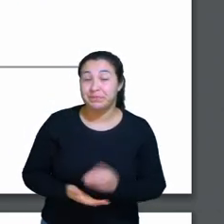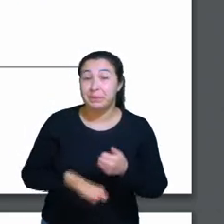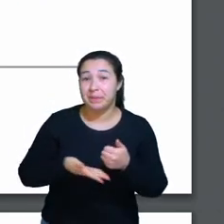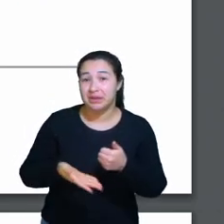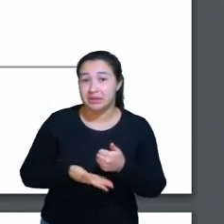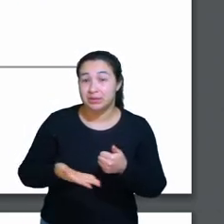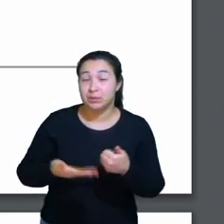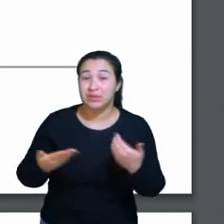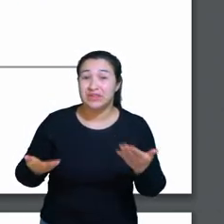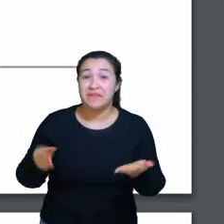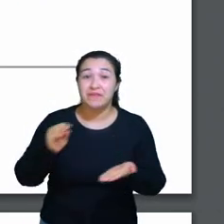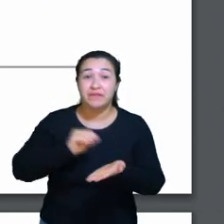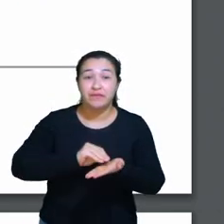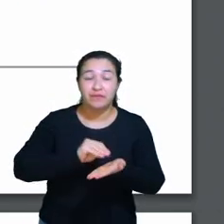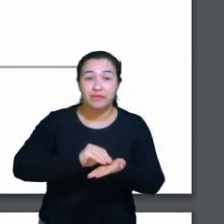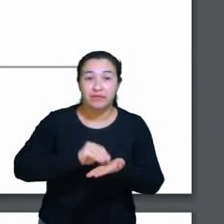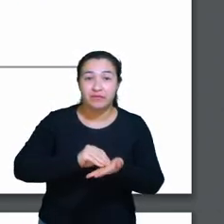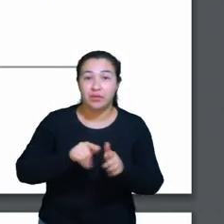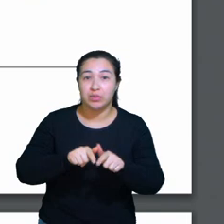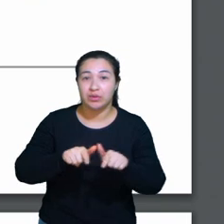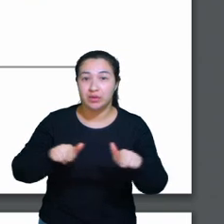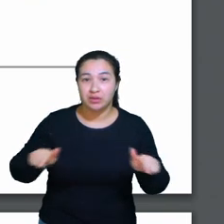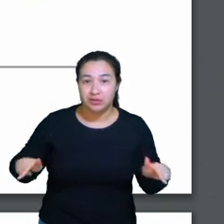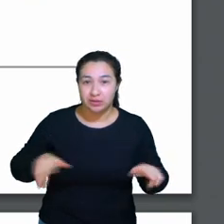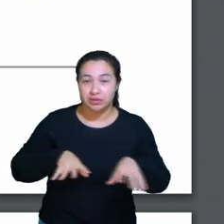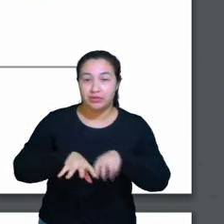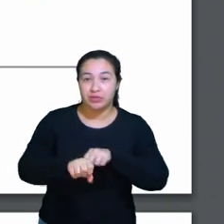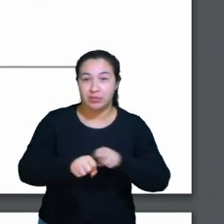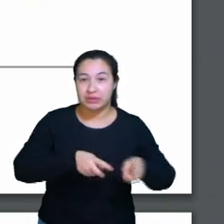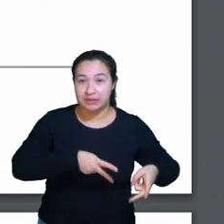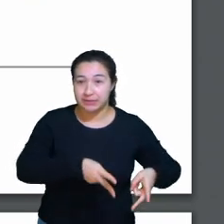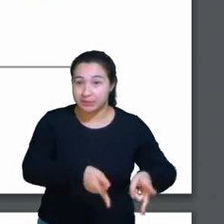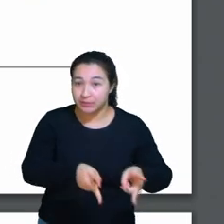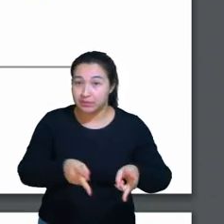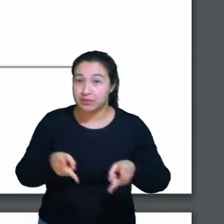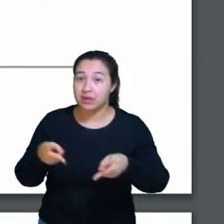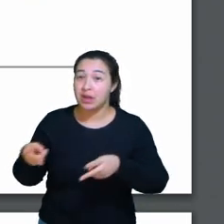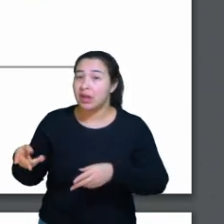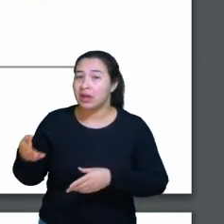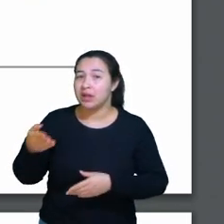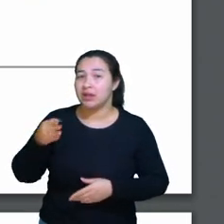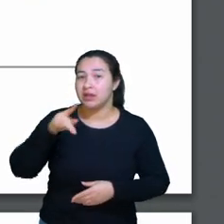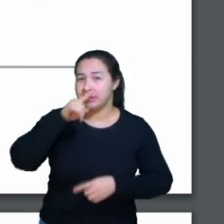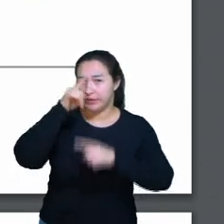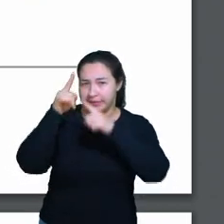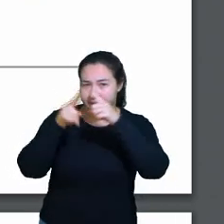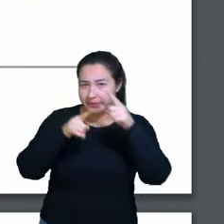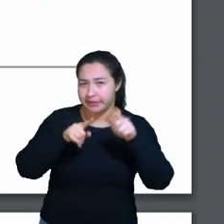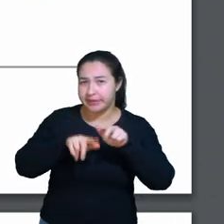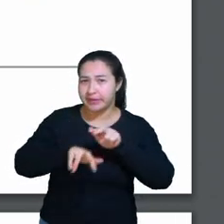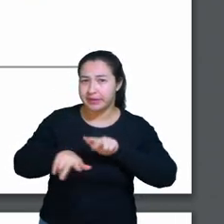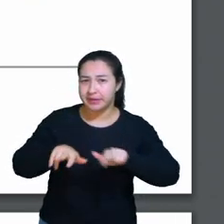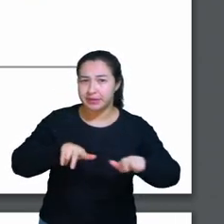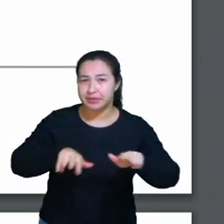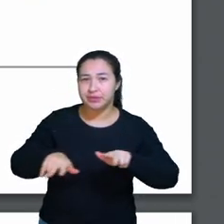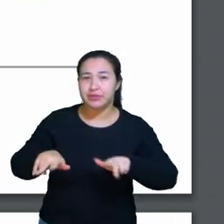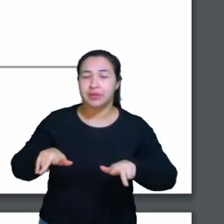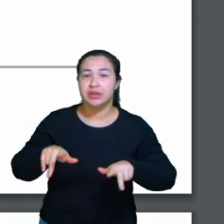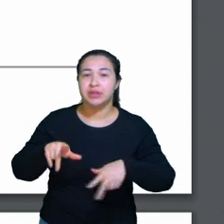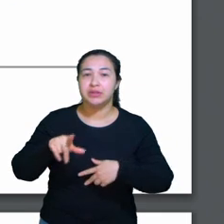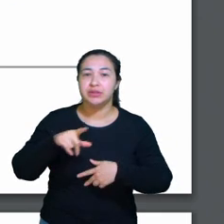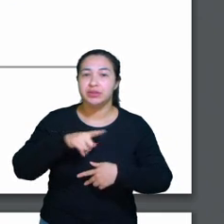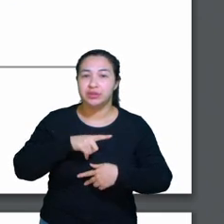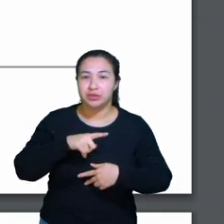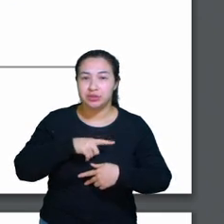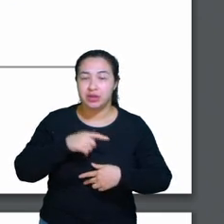ausência de uma política de formação continuada as iniciativas dos diversos entes em que Pese